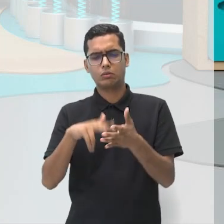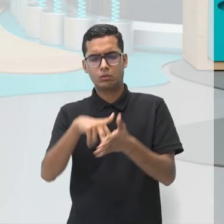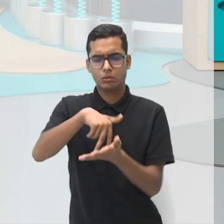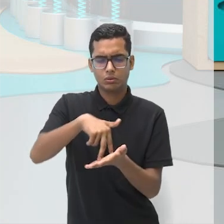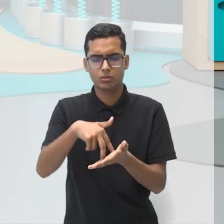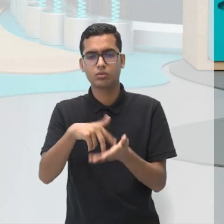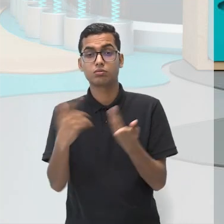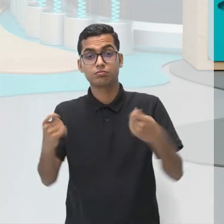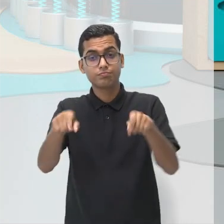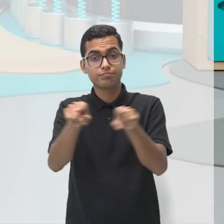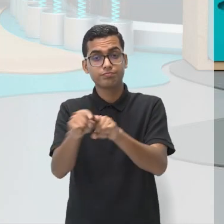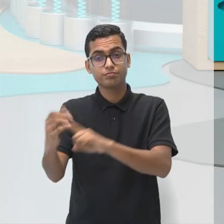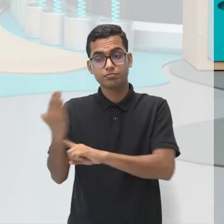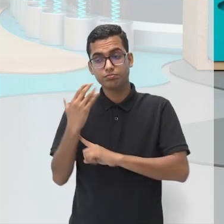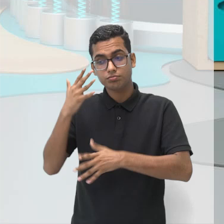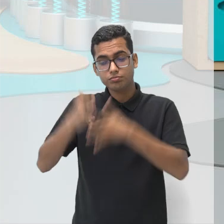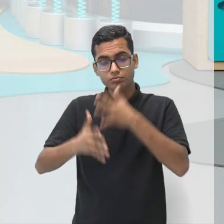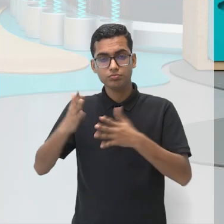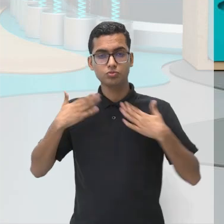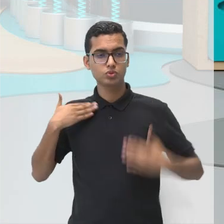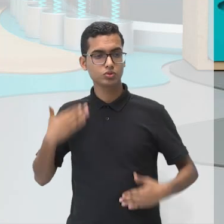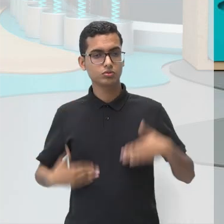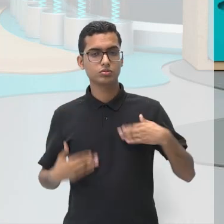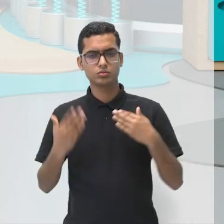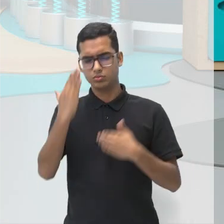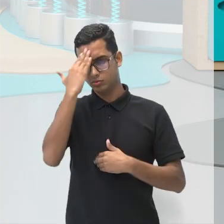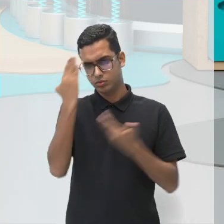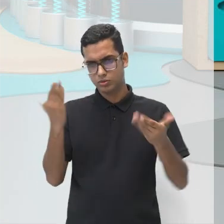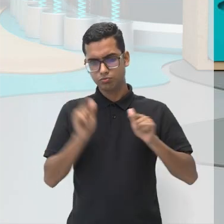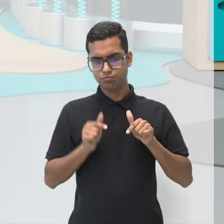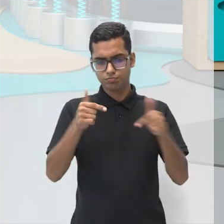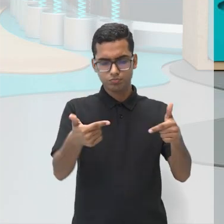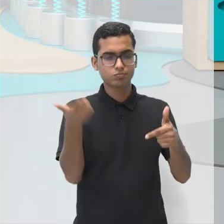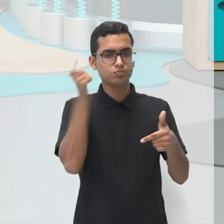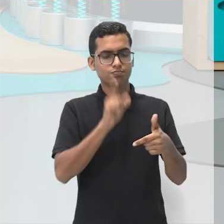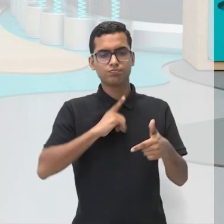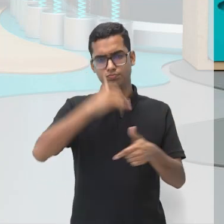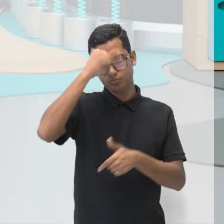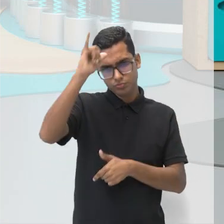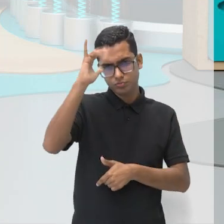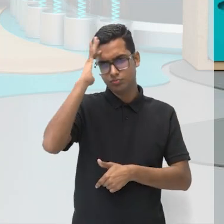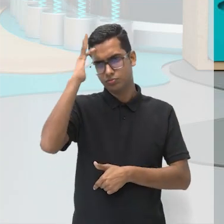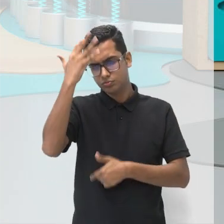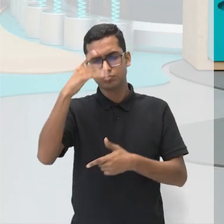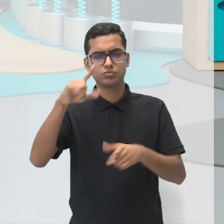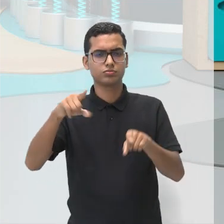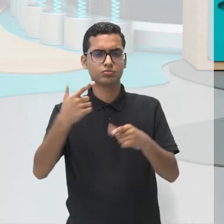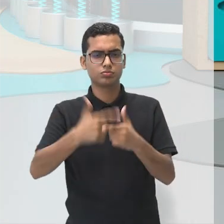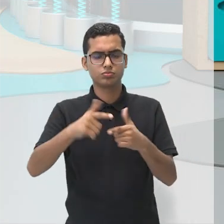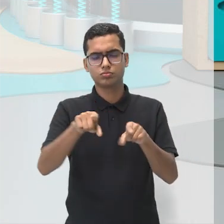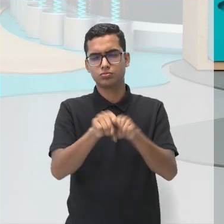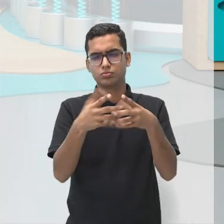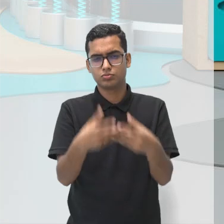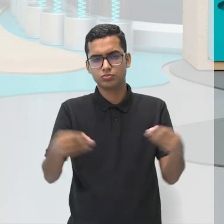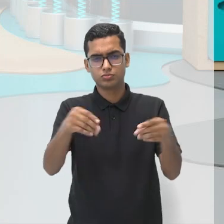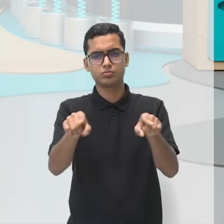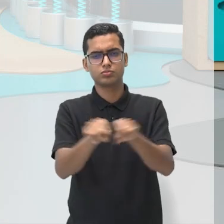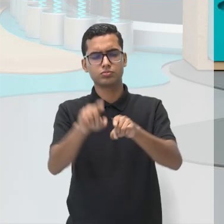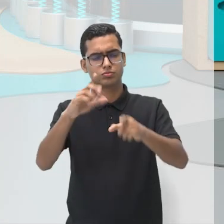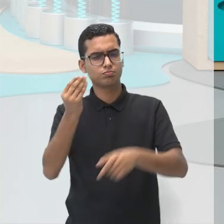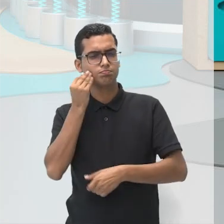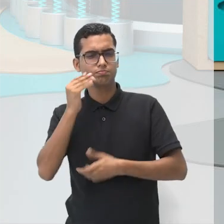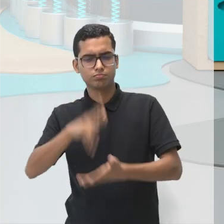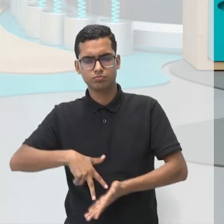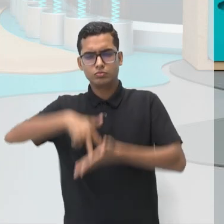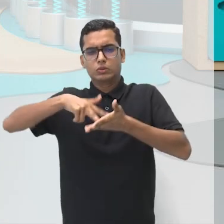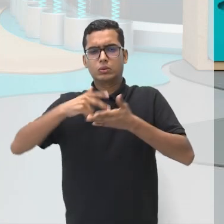eles podem acometer o nosso corpo e sabem as medidas para tentar evitar. Vamos corrigir a postura, vamos tentar não levar